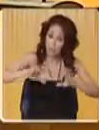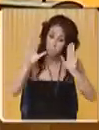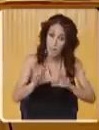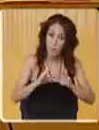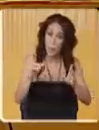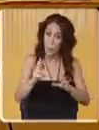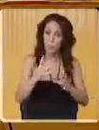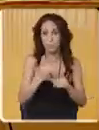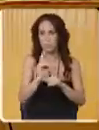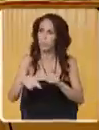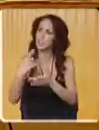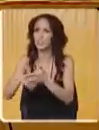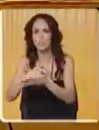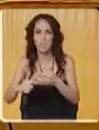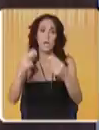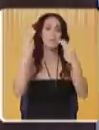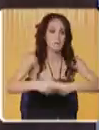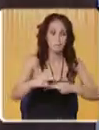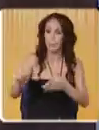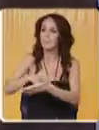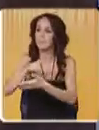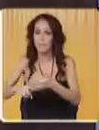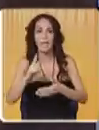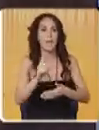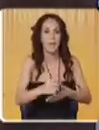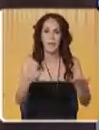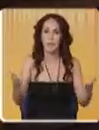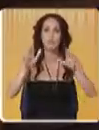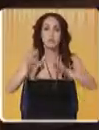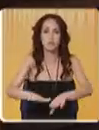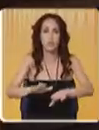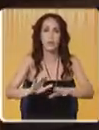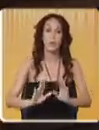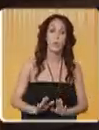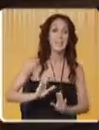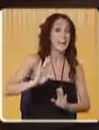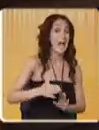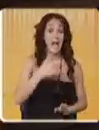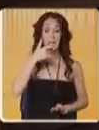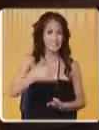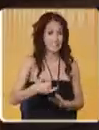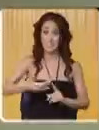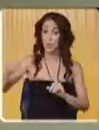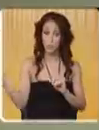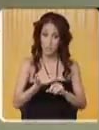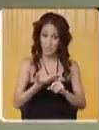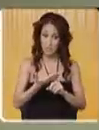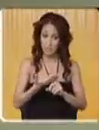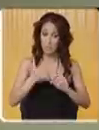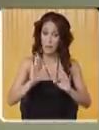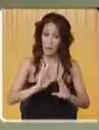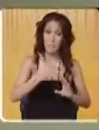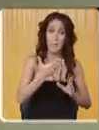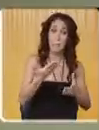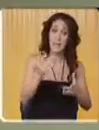instrumentos para a prescrição. O prazo da prescrição passa a ser suspenso logo após a sentença condenatória, em